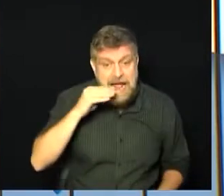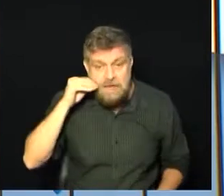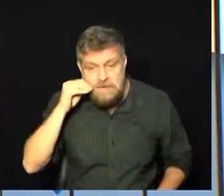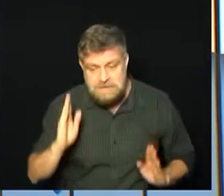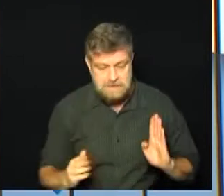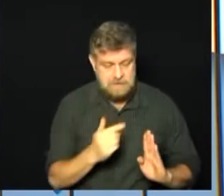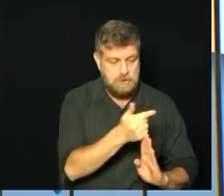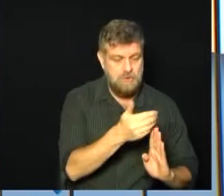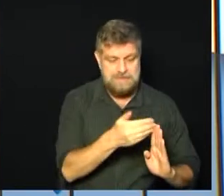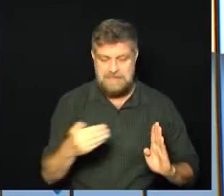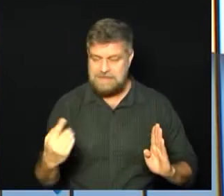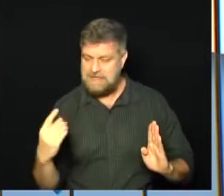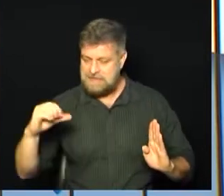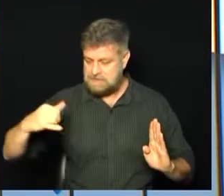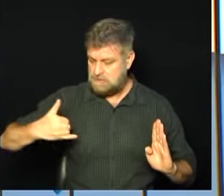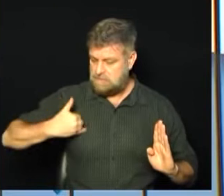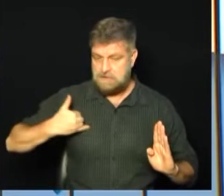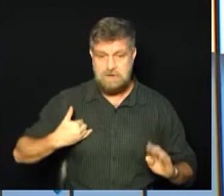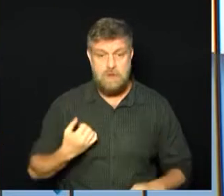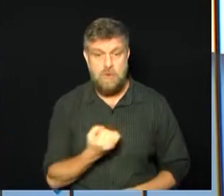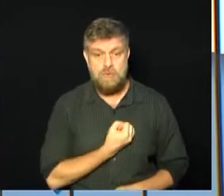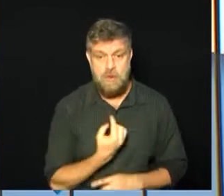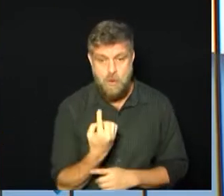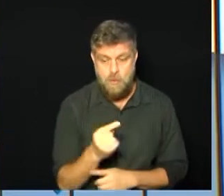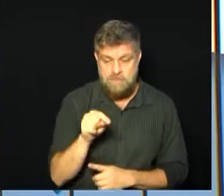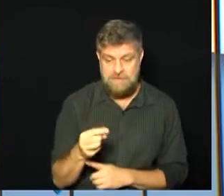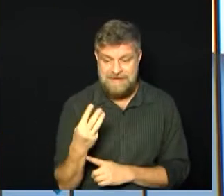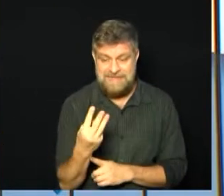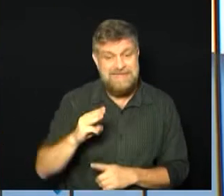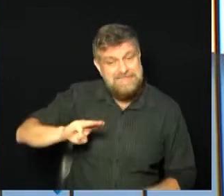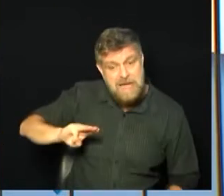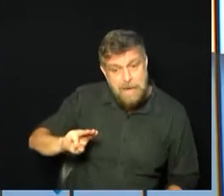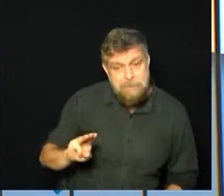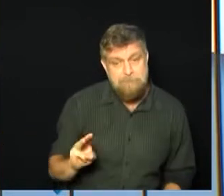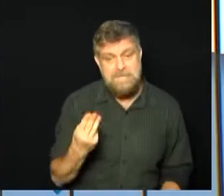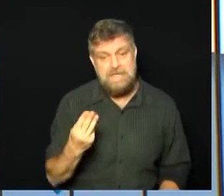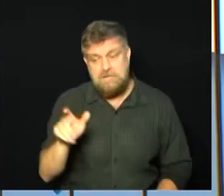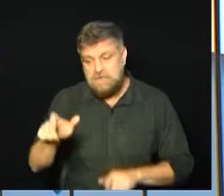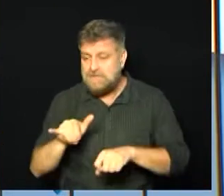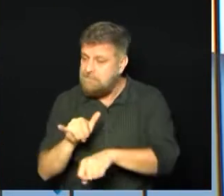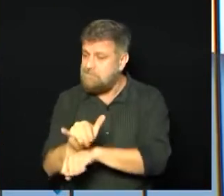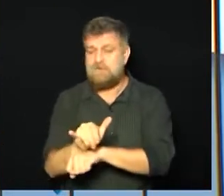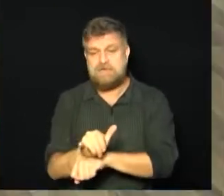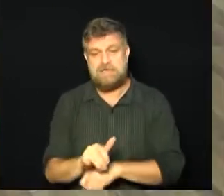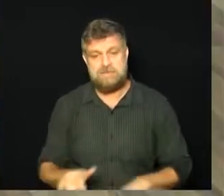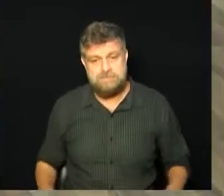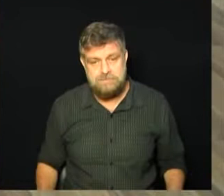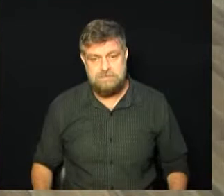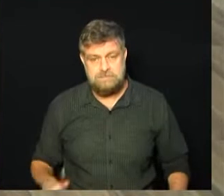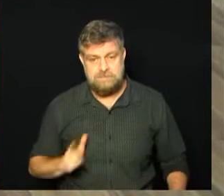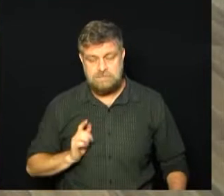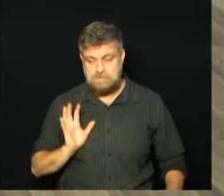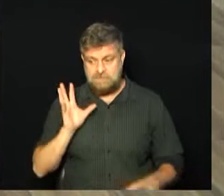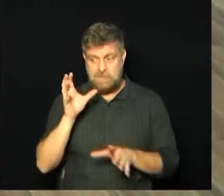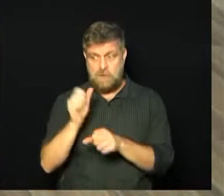12 a 19 anos, o número chega a 1,3 milhão de faltosos. E Vivi, diante de todos esses